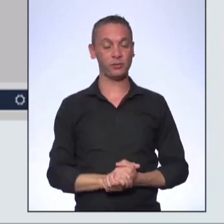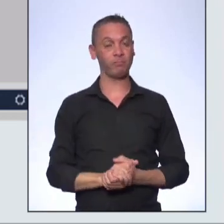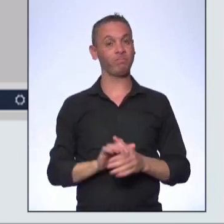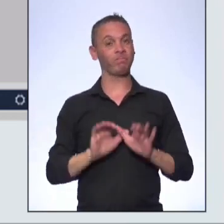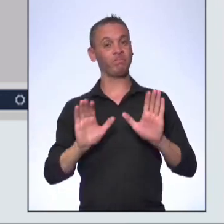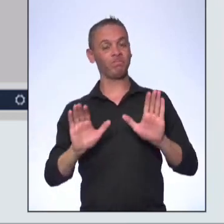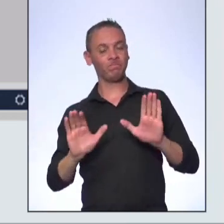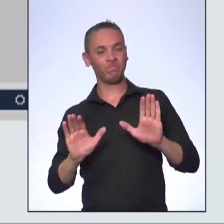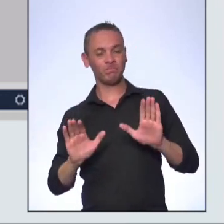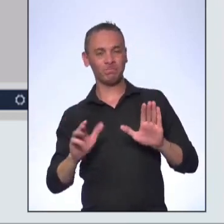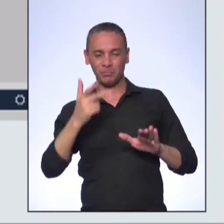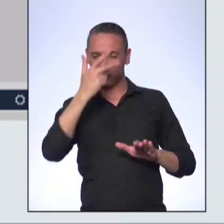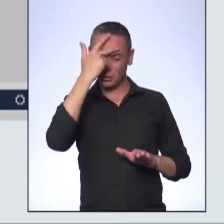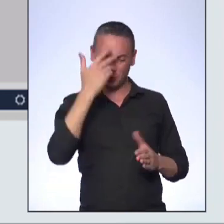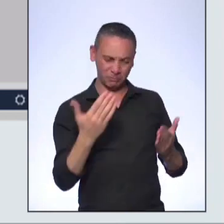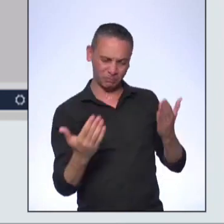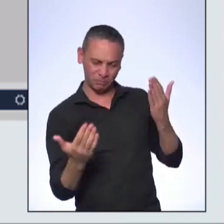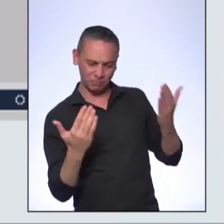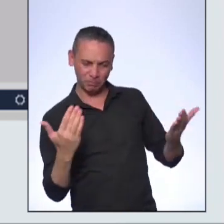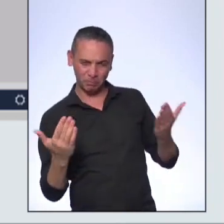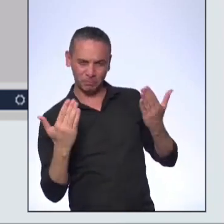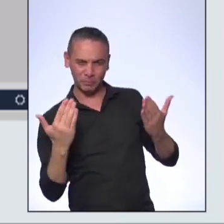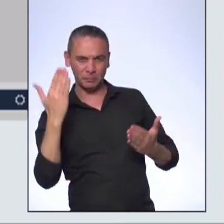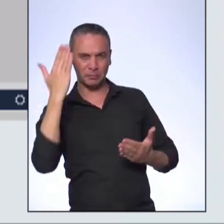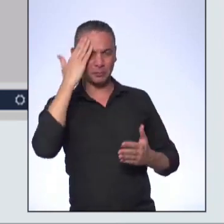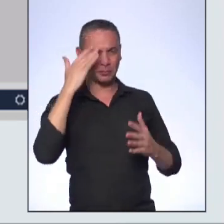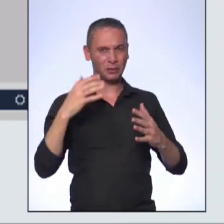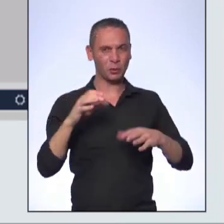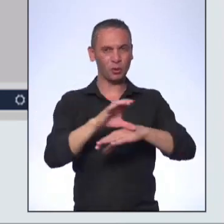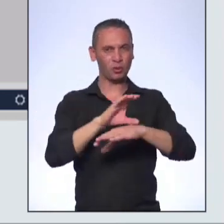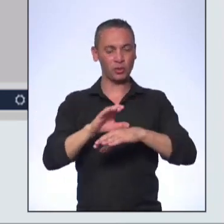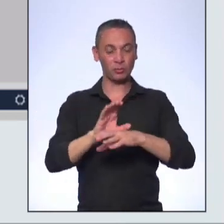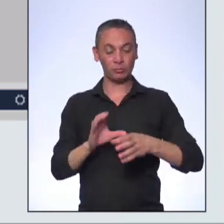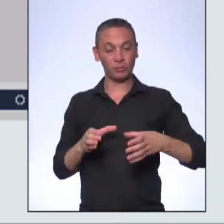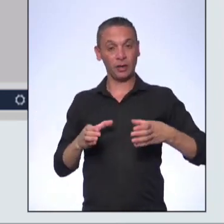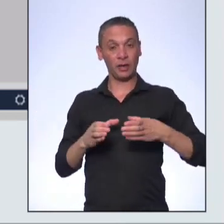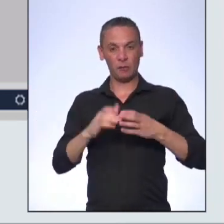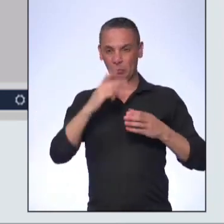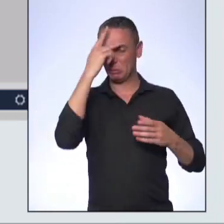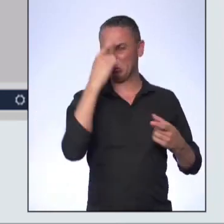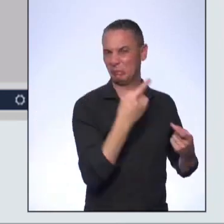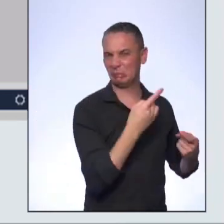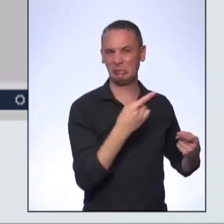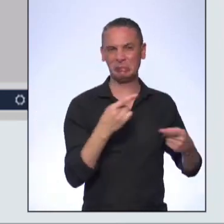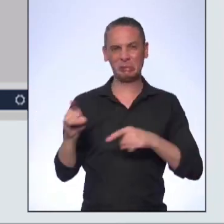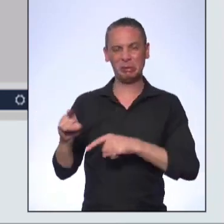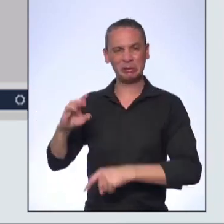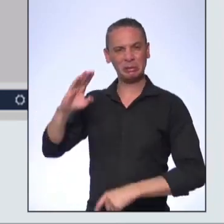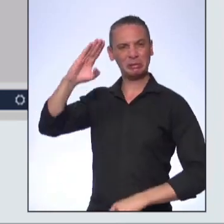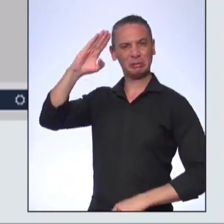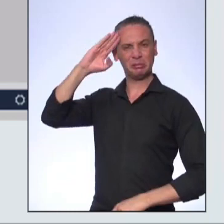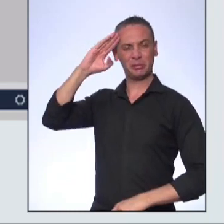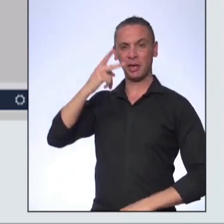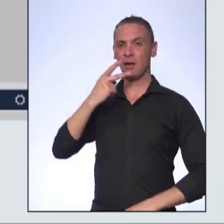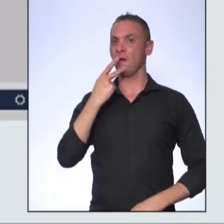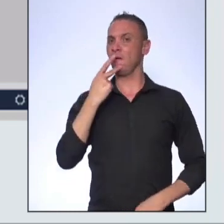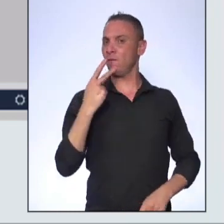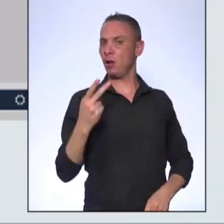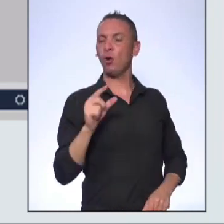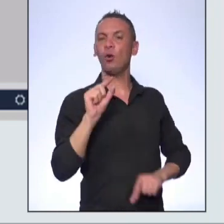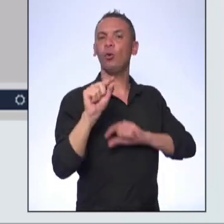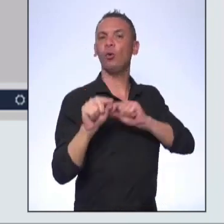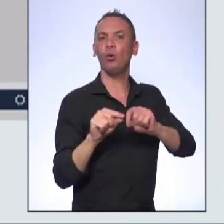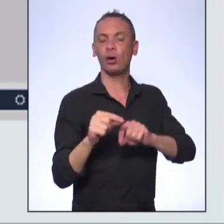dessas interpretações conflitantes da Constituição, um grupo de opositores militares manifestou publicamente